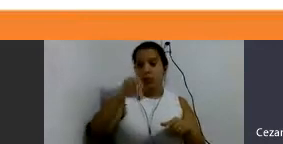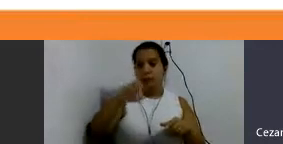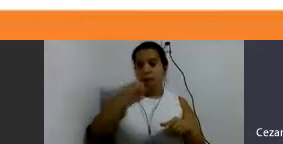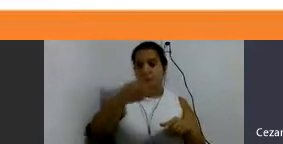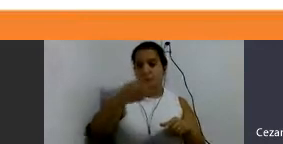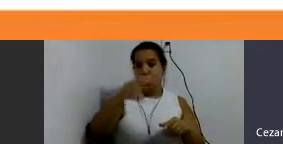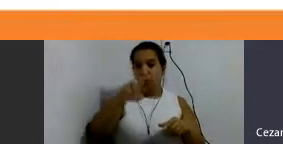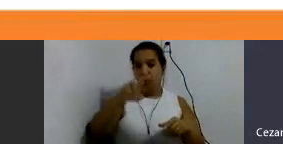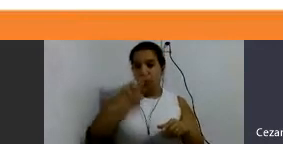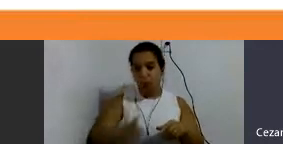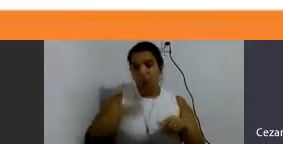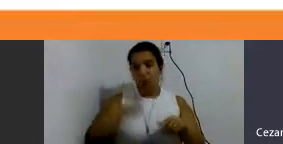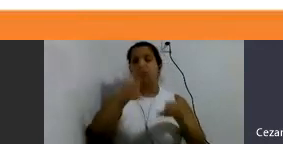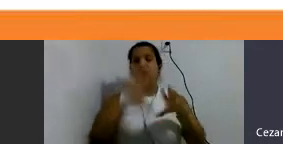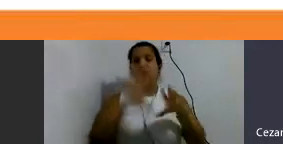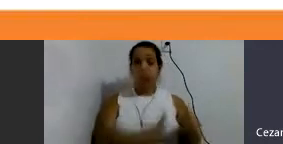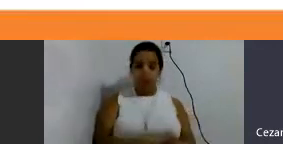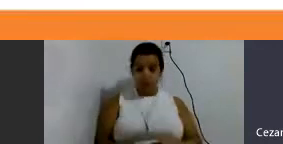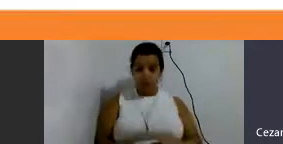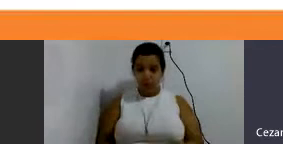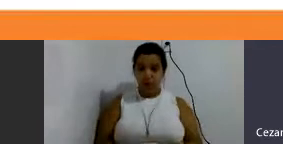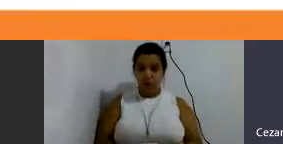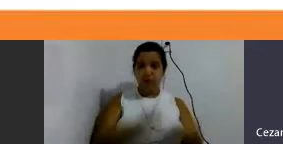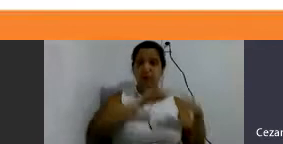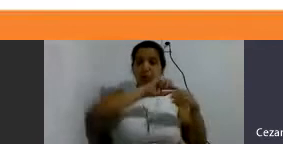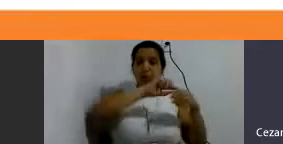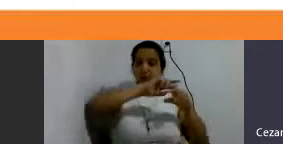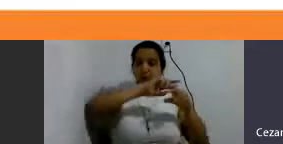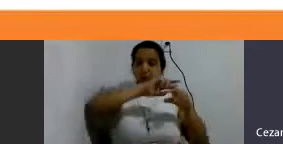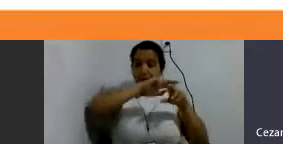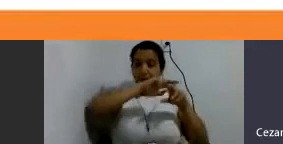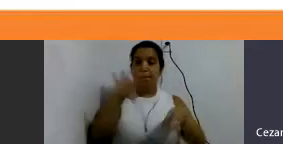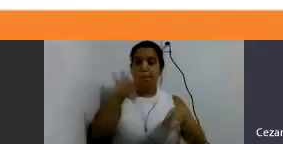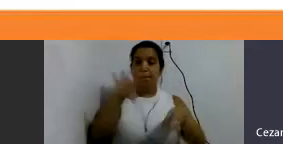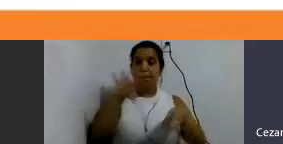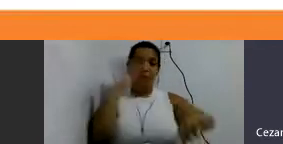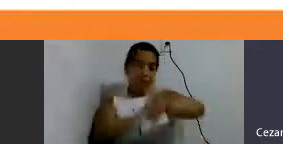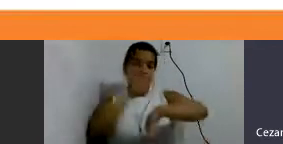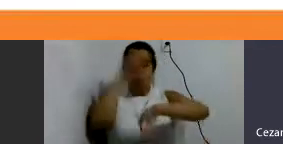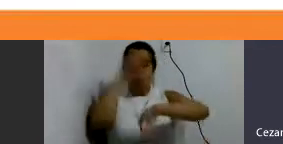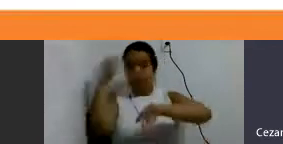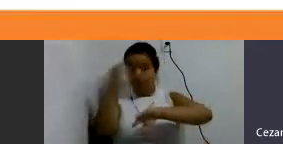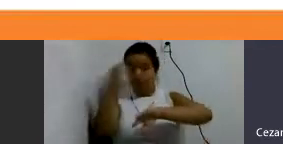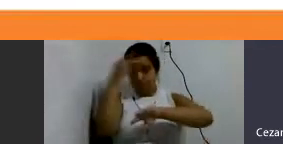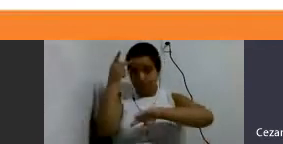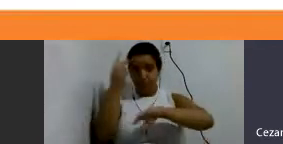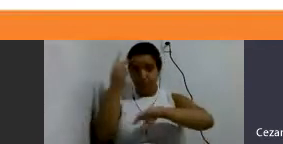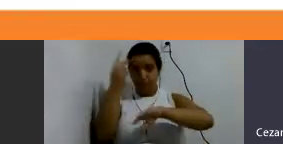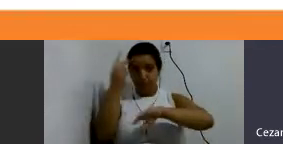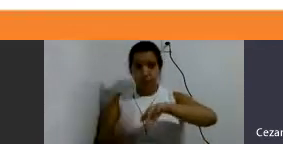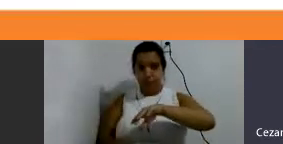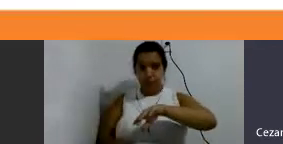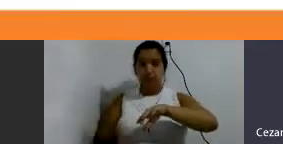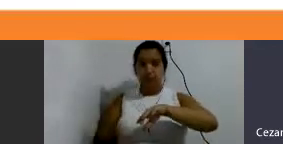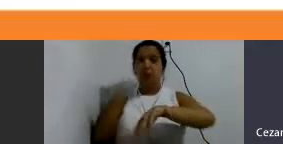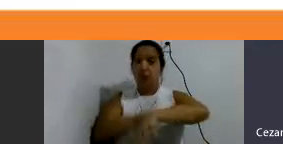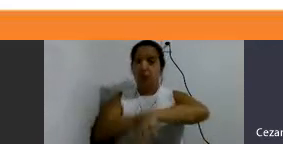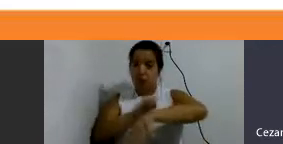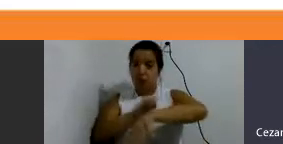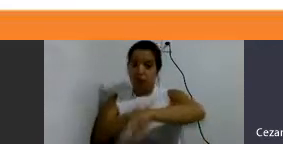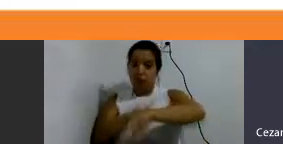intestino grosso. Então, aí o barbeiro vai picar outra pessoa e defecar e urinar